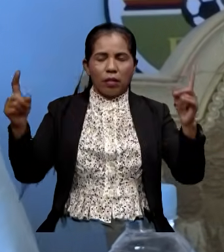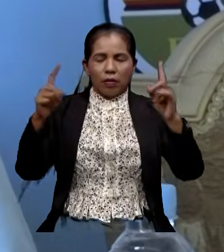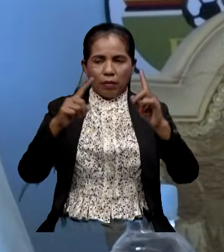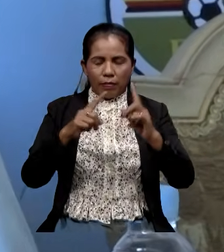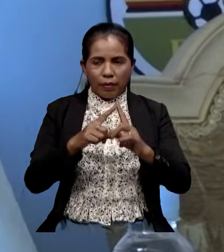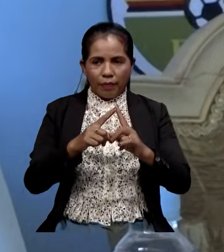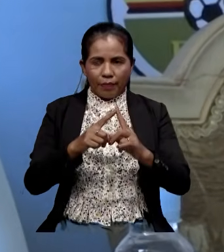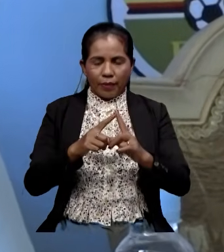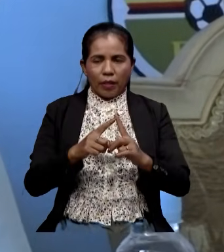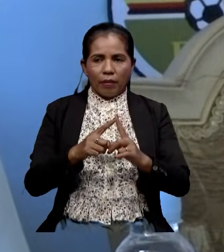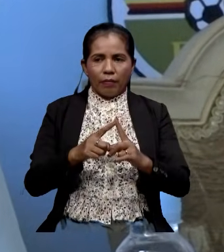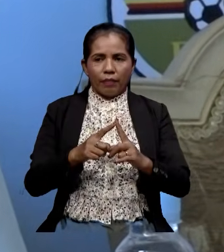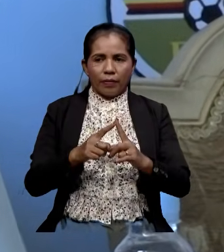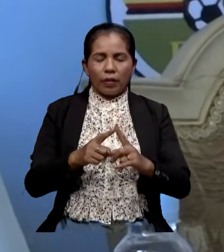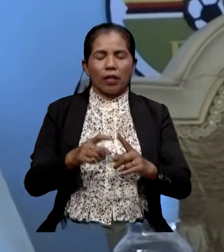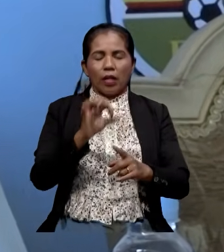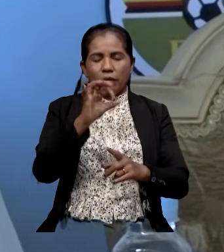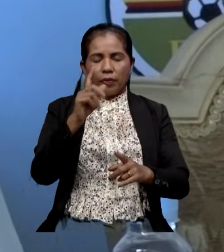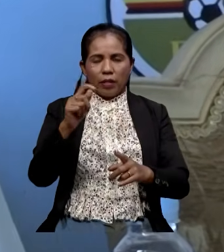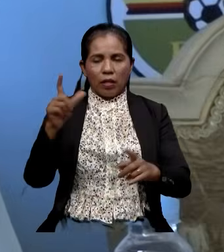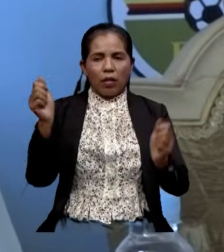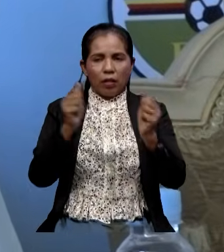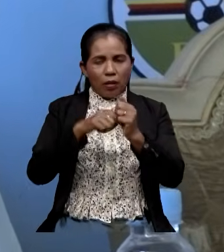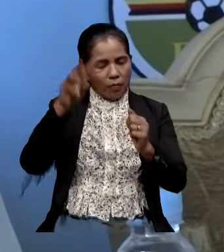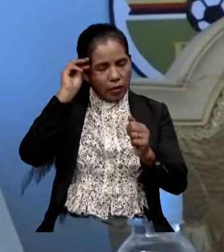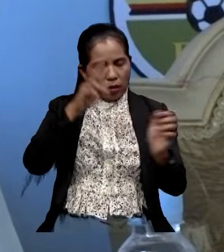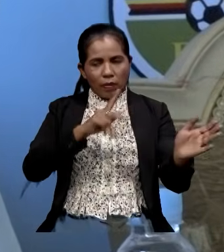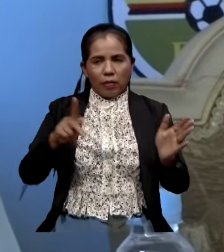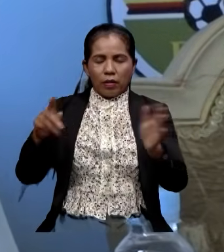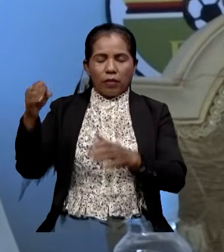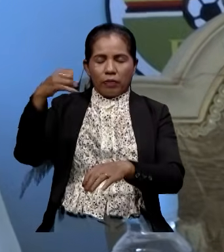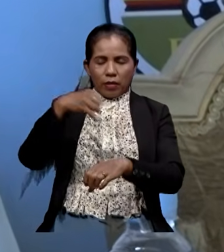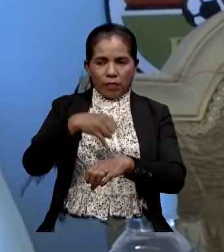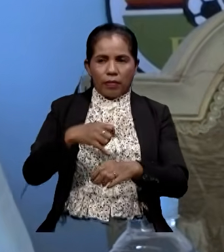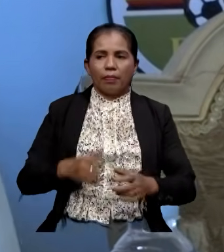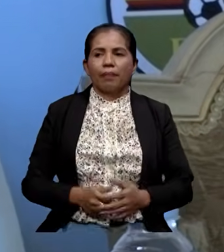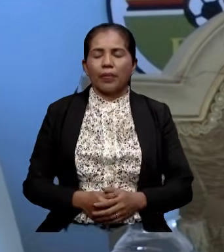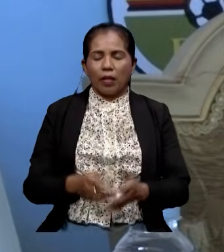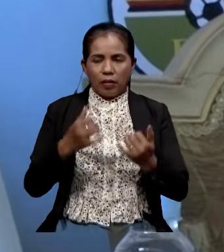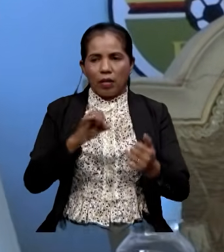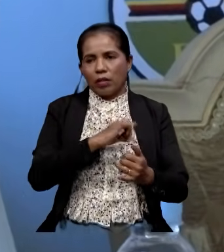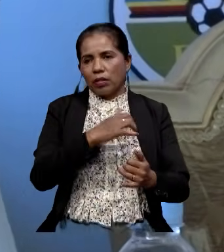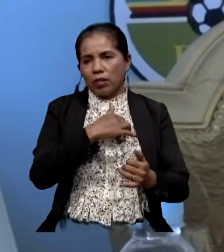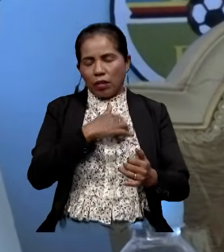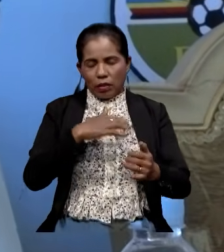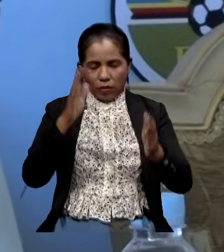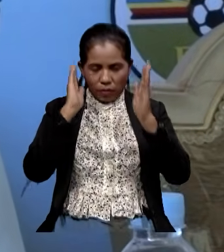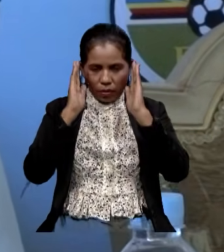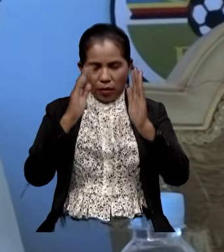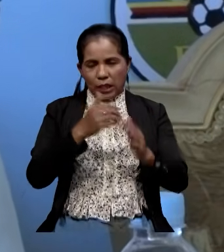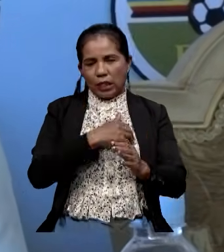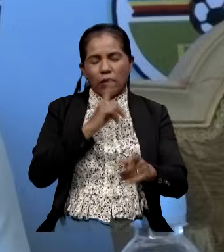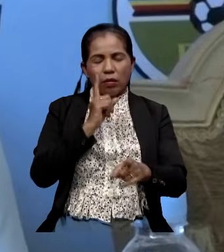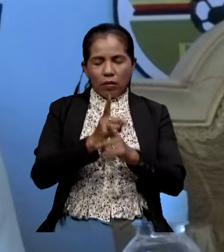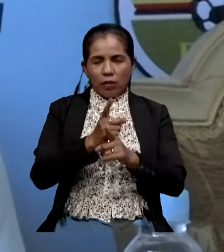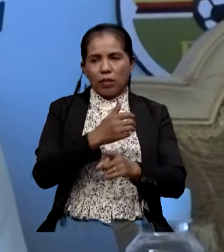acordo entre FFTL e o Ministério do Planeamento e Investimento Estratégico. Mas não é o que certeza bem gira, mas tempo para